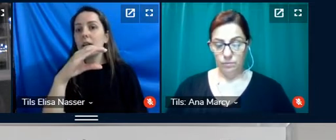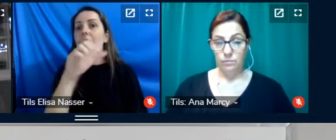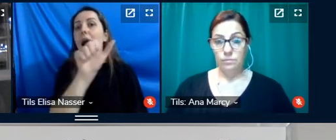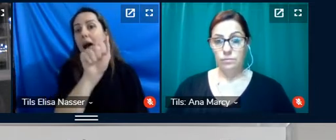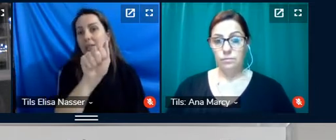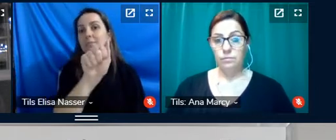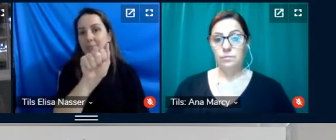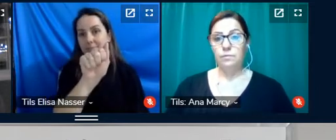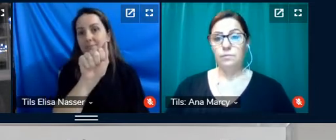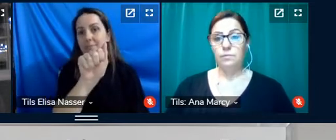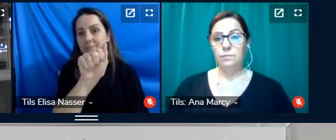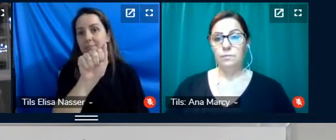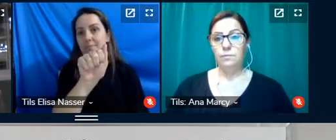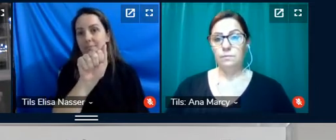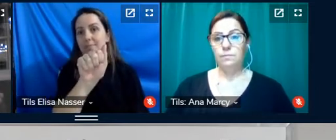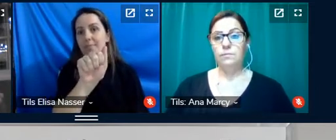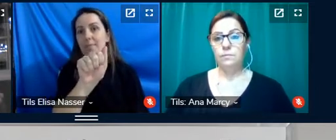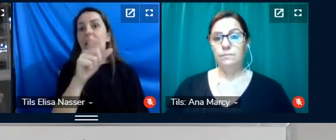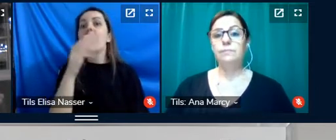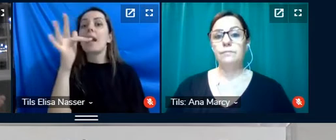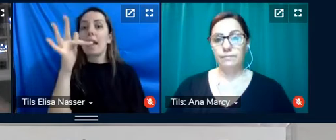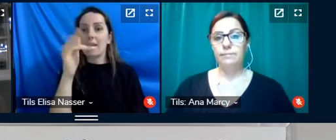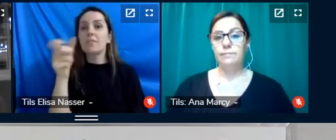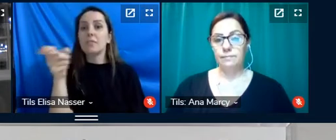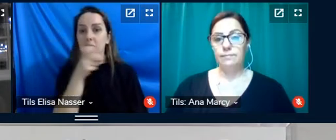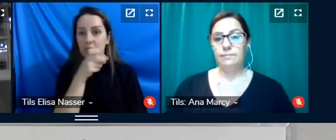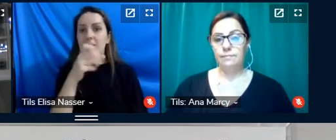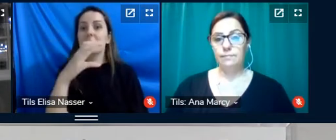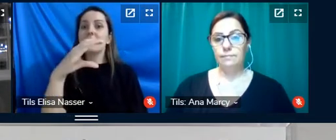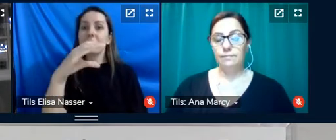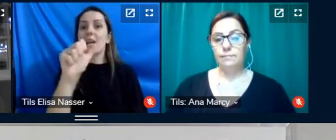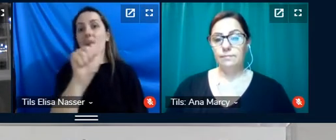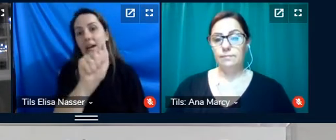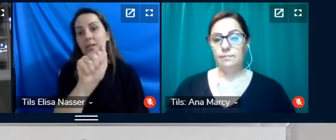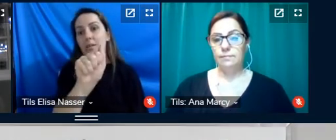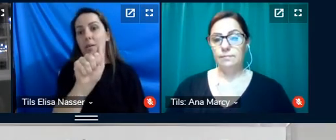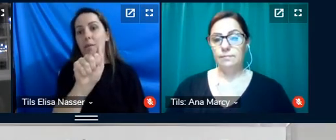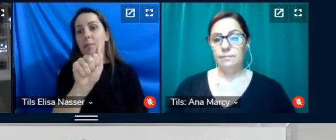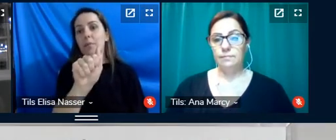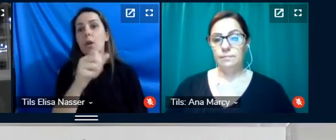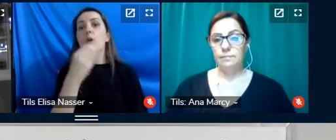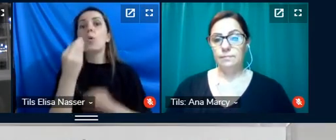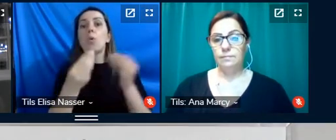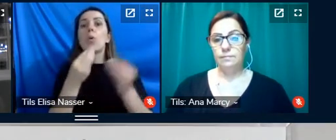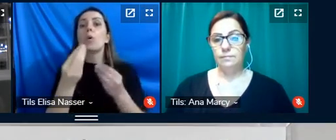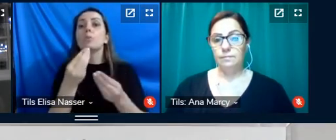adjacente. Isso. Então, cateto adjacente a gente acha via